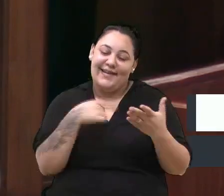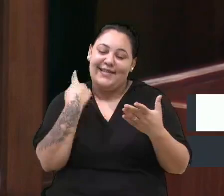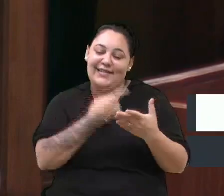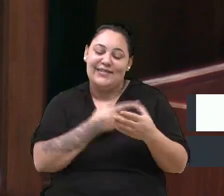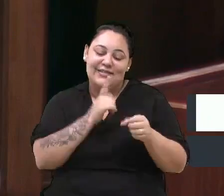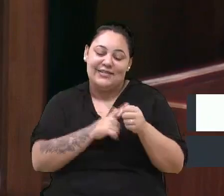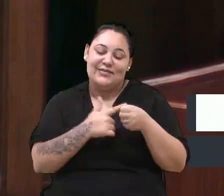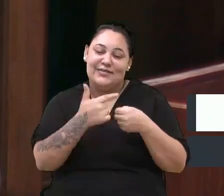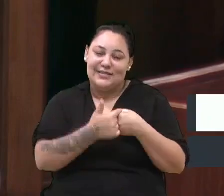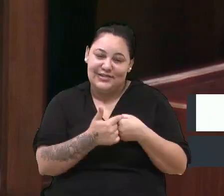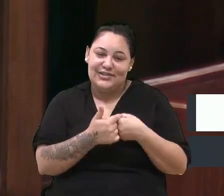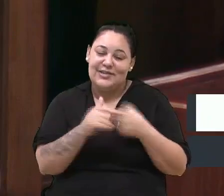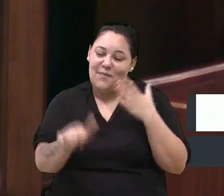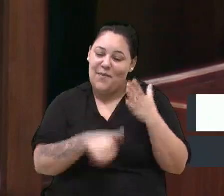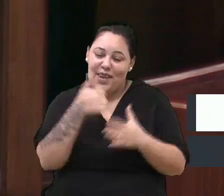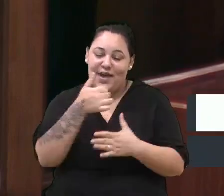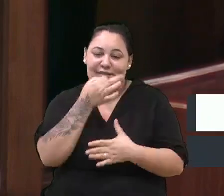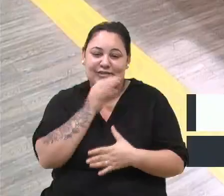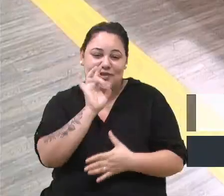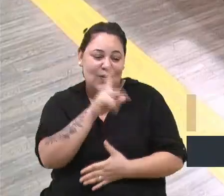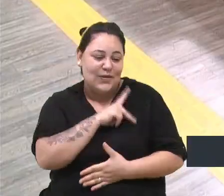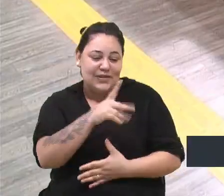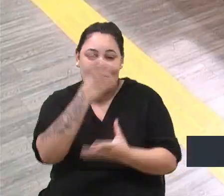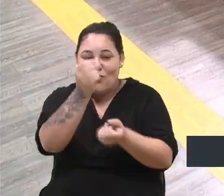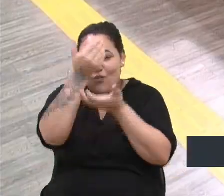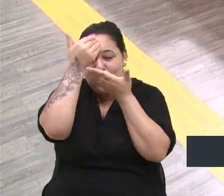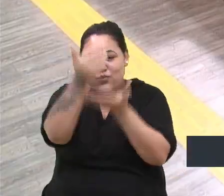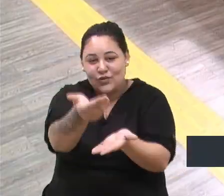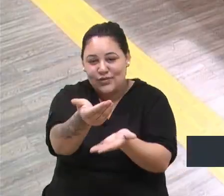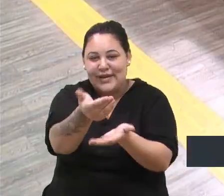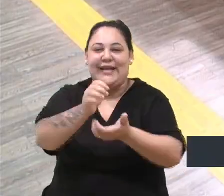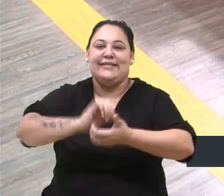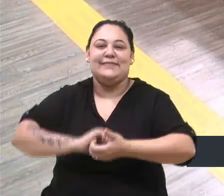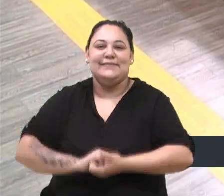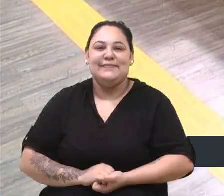comunidade. Era isso, presidente. Muito obrigado. Obrigado.